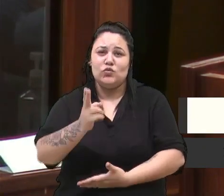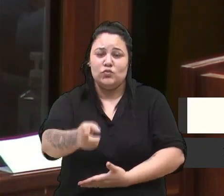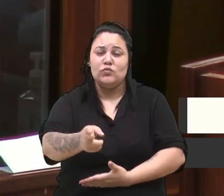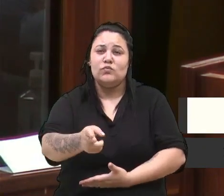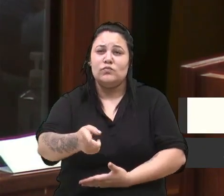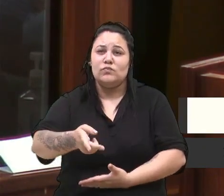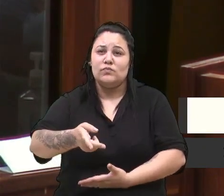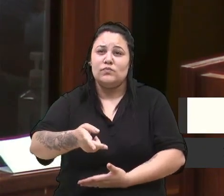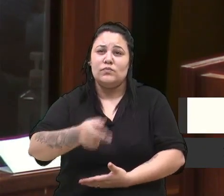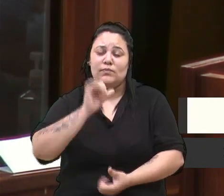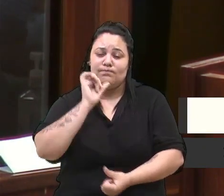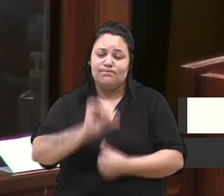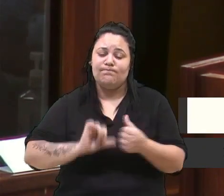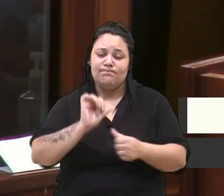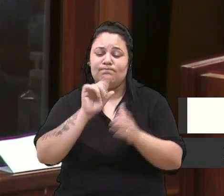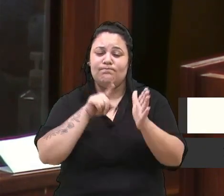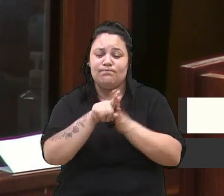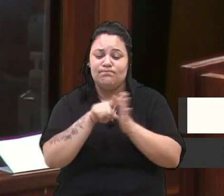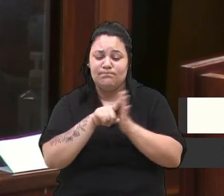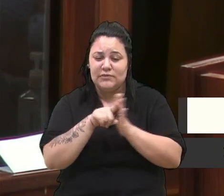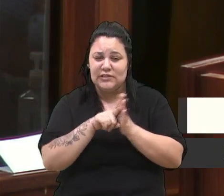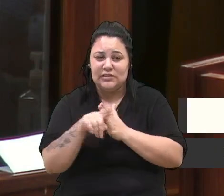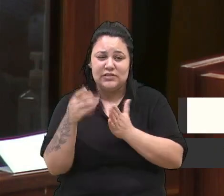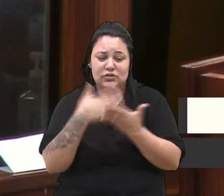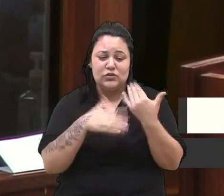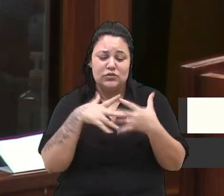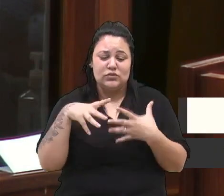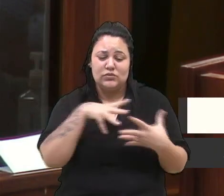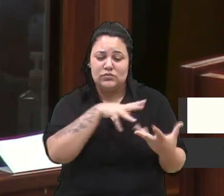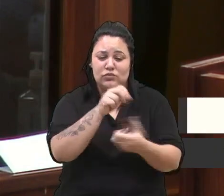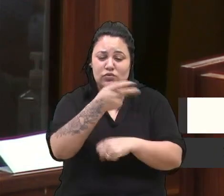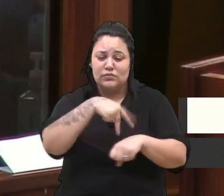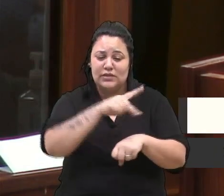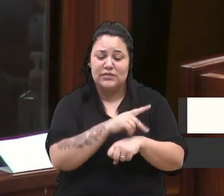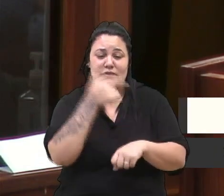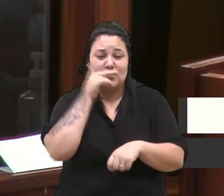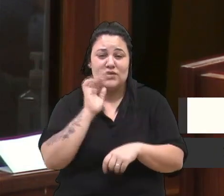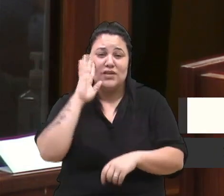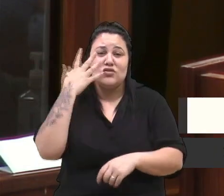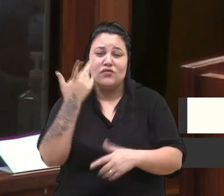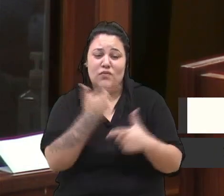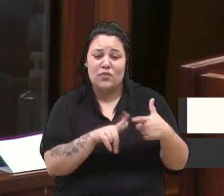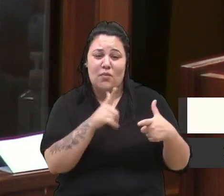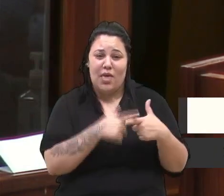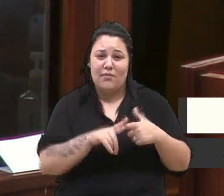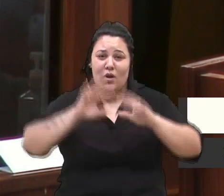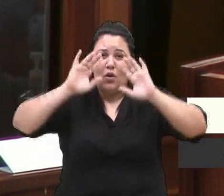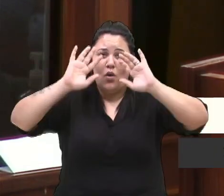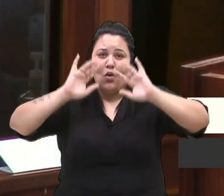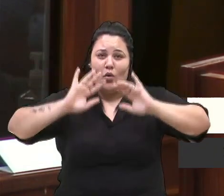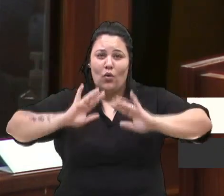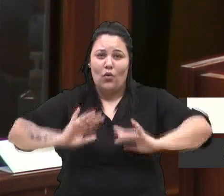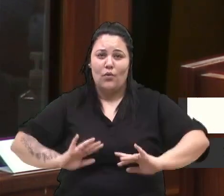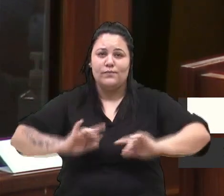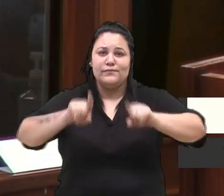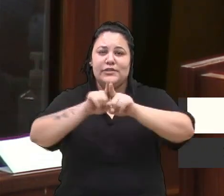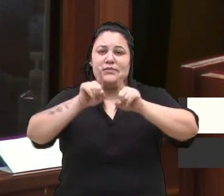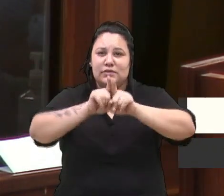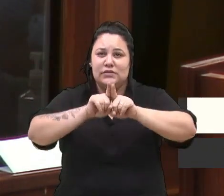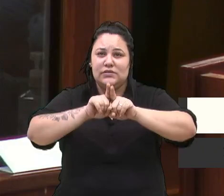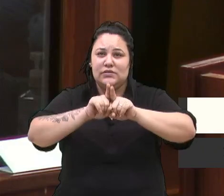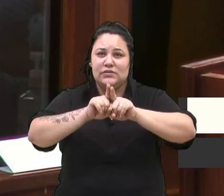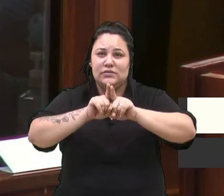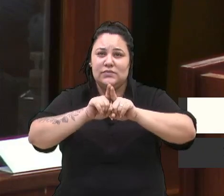de pesquisas em todos os países do mundo, para a gente poder resolver o grande problema da geada e também o problema do